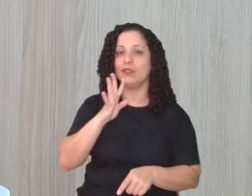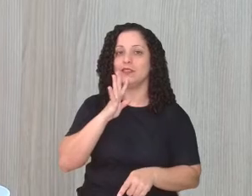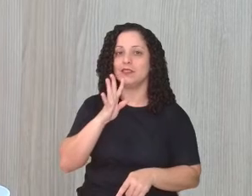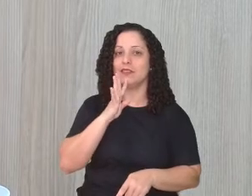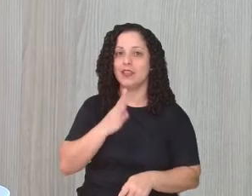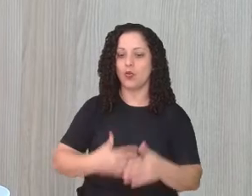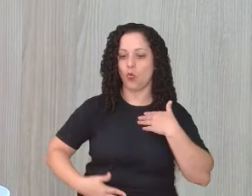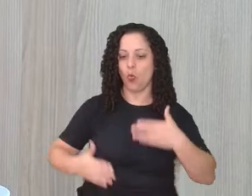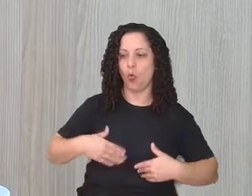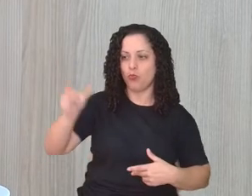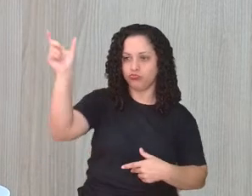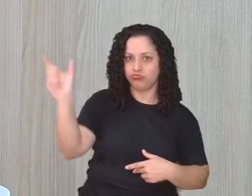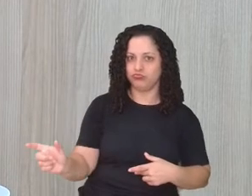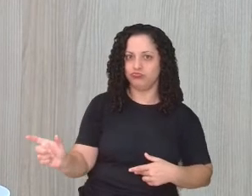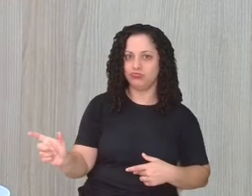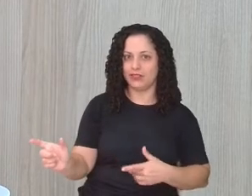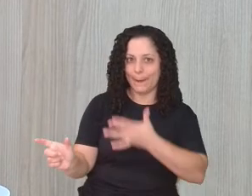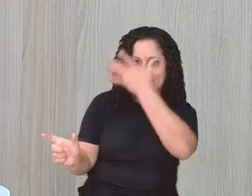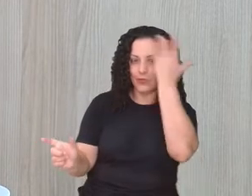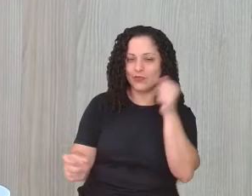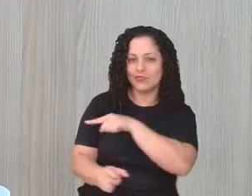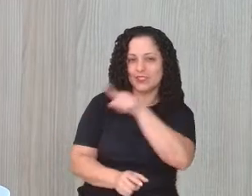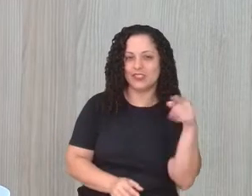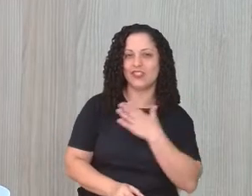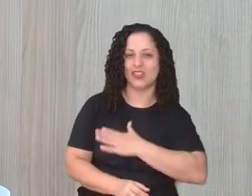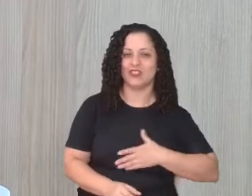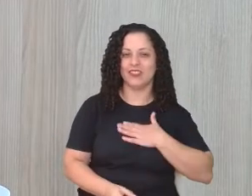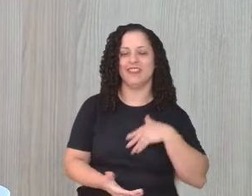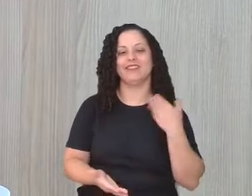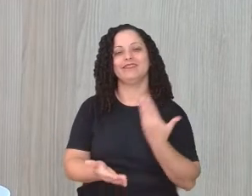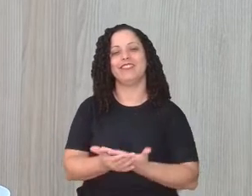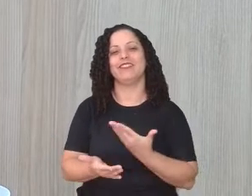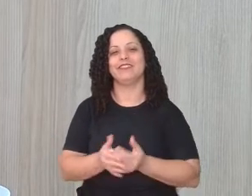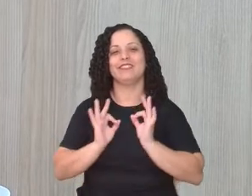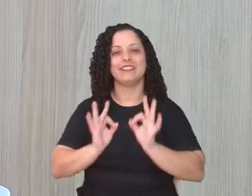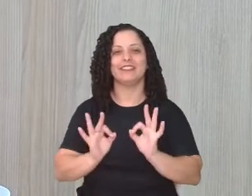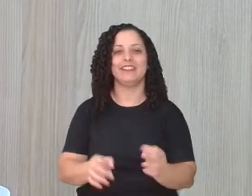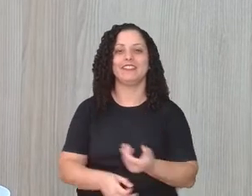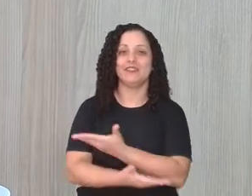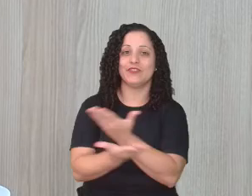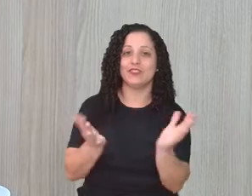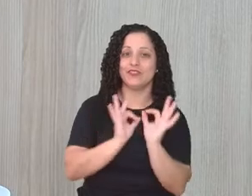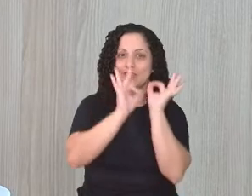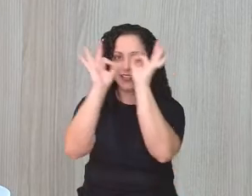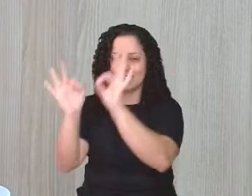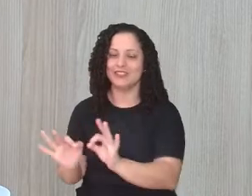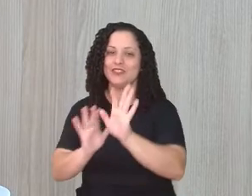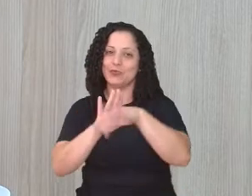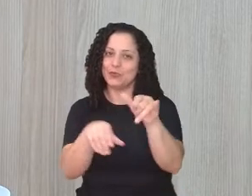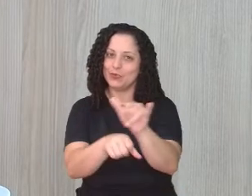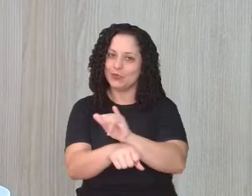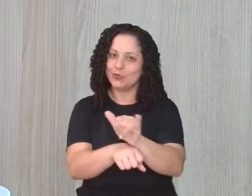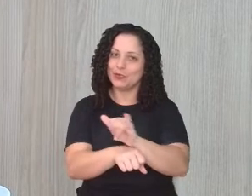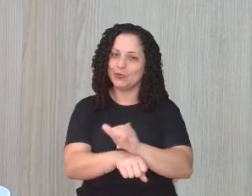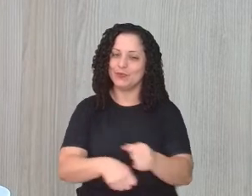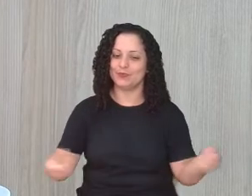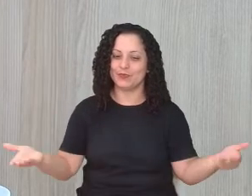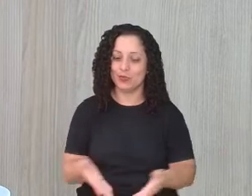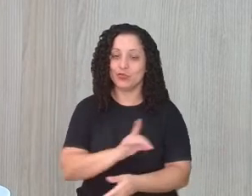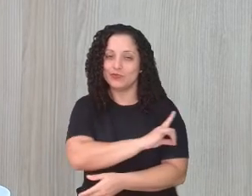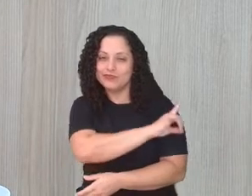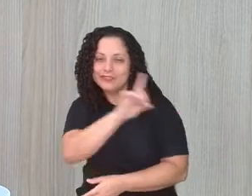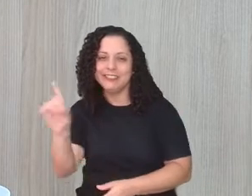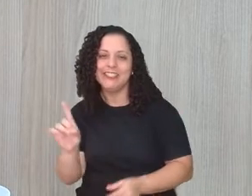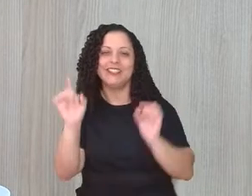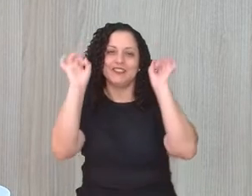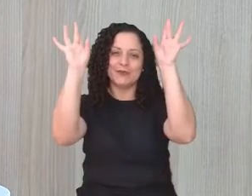Eu acredito que vocês gostaram muito dessa aula e tenho certeza que vocês vão rever no YouTube. Para vocês também, nesse dia tão especial,